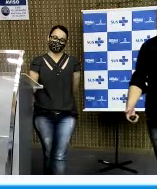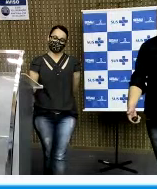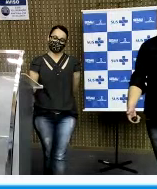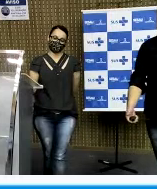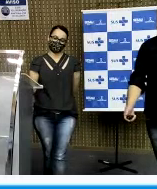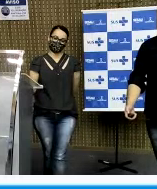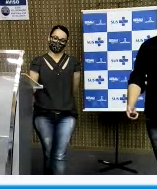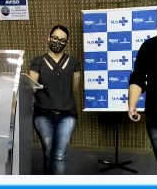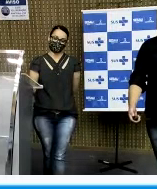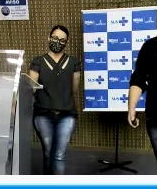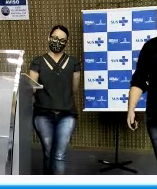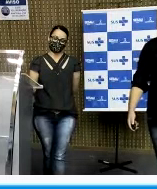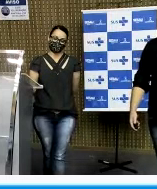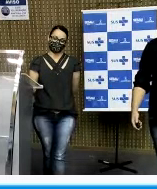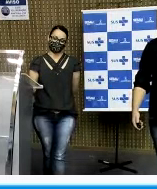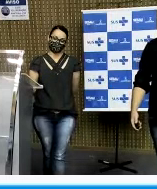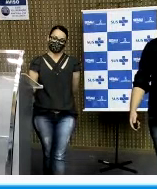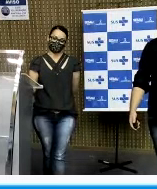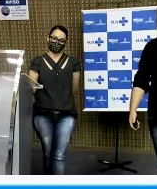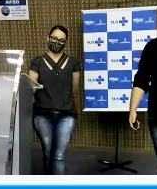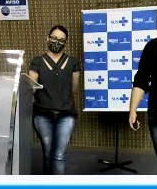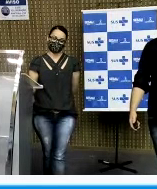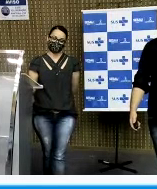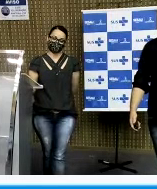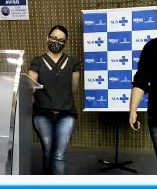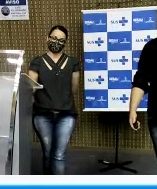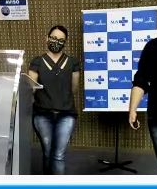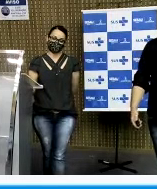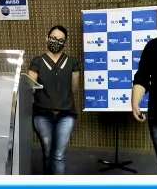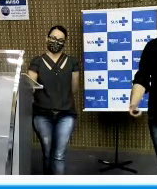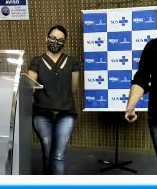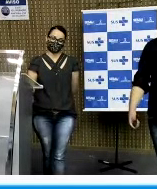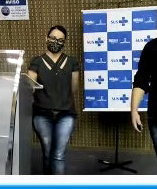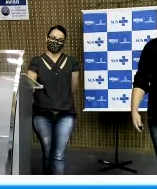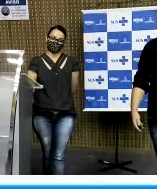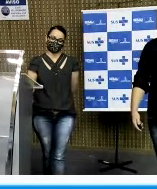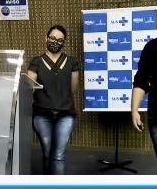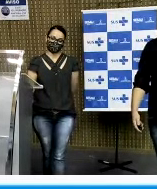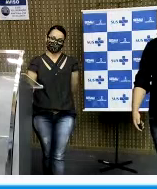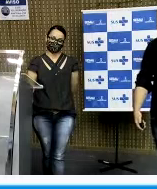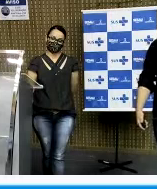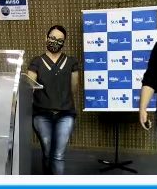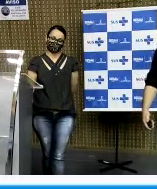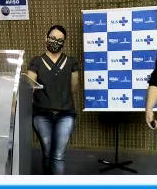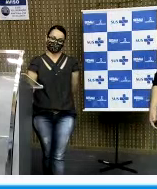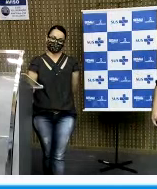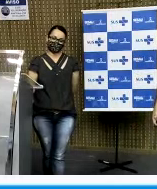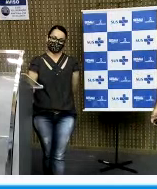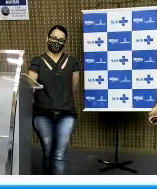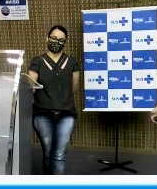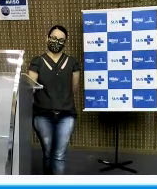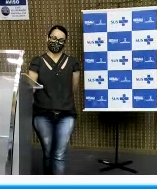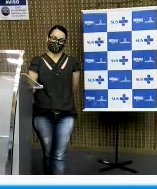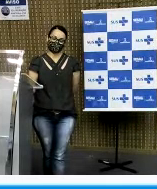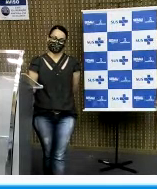com 101, e a consulta oftalmo com 83. Os nossos exames, destaca-se o raio-x, a ultrassonografia também,